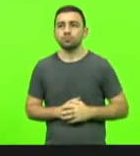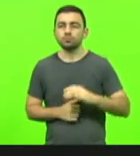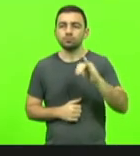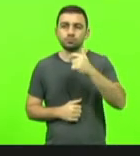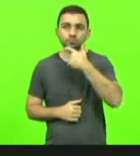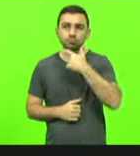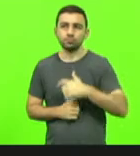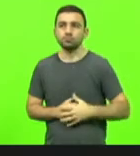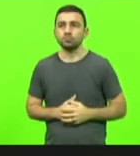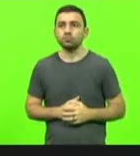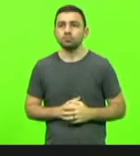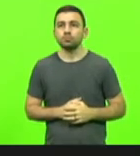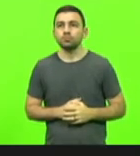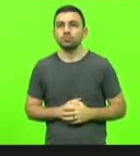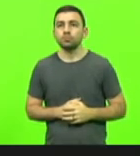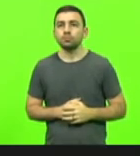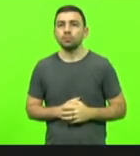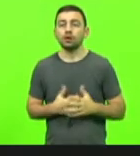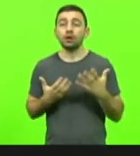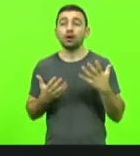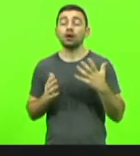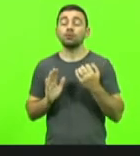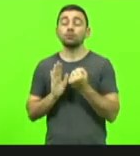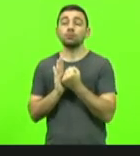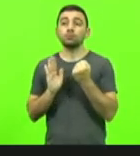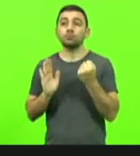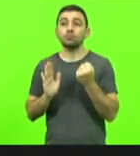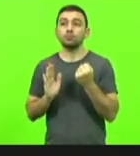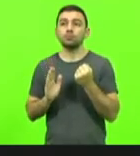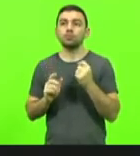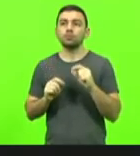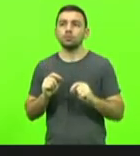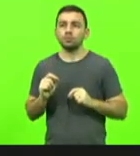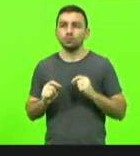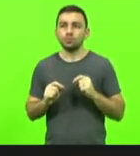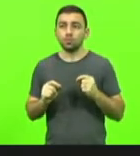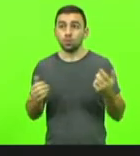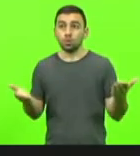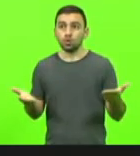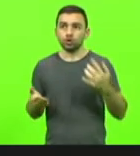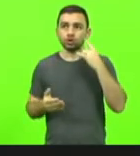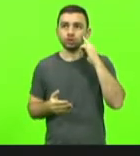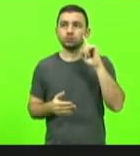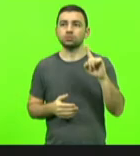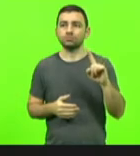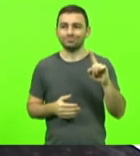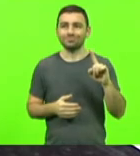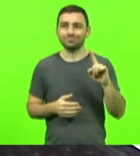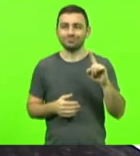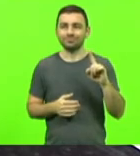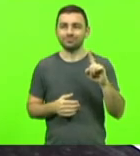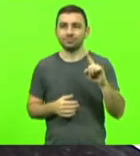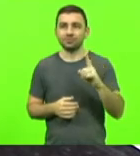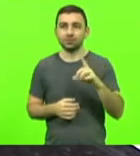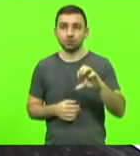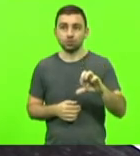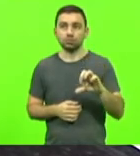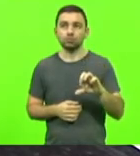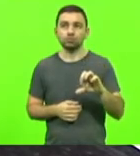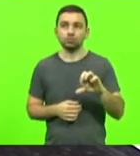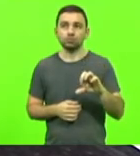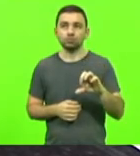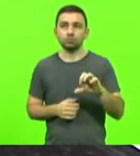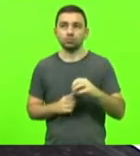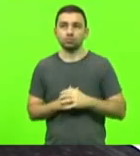Eu só queria fazer um registro na data de hoje, 19 de